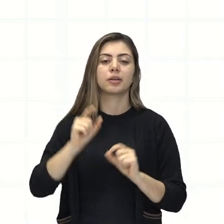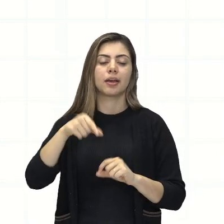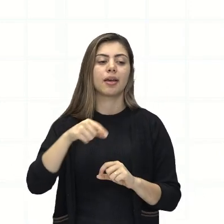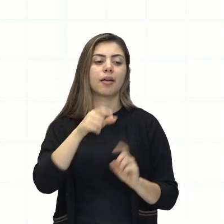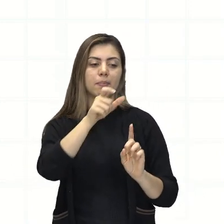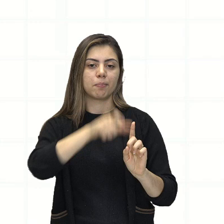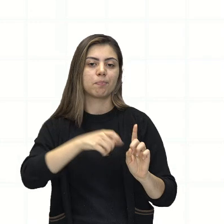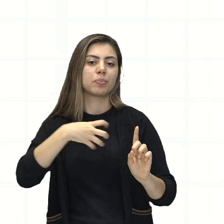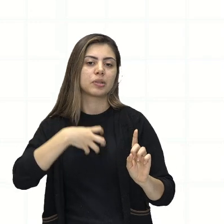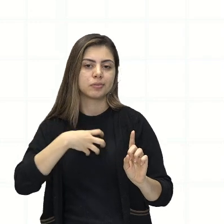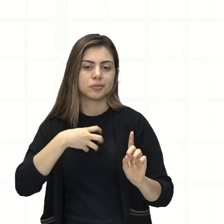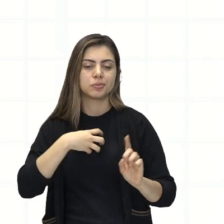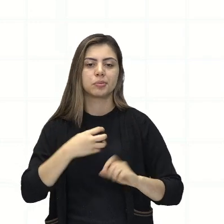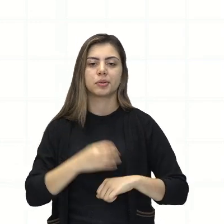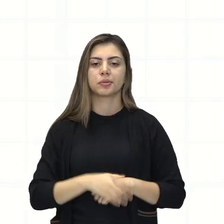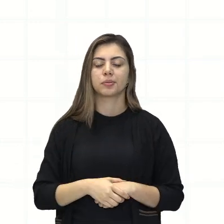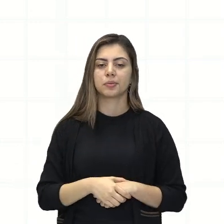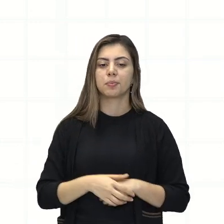do verbo.